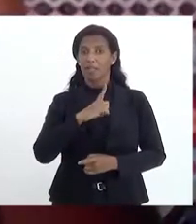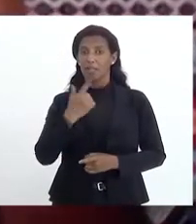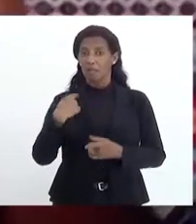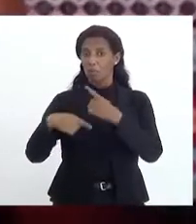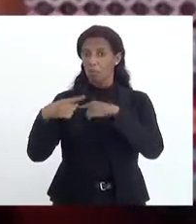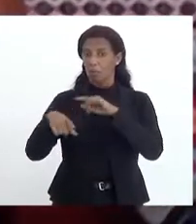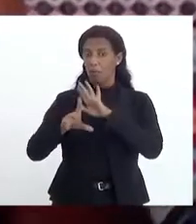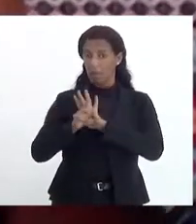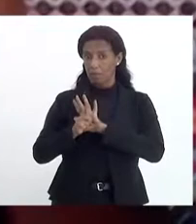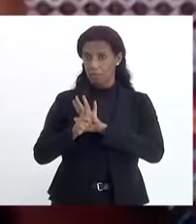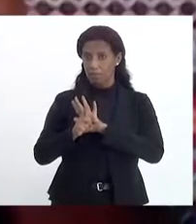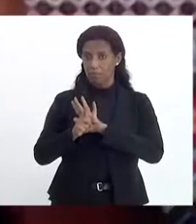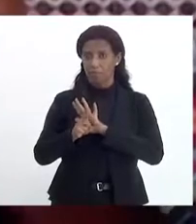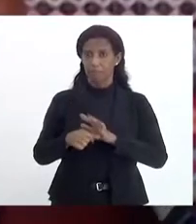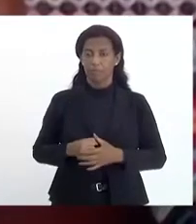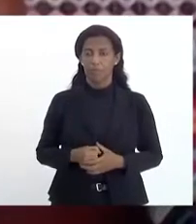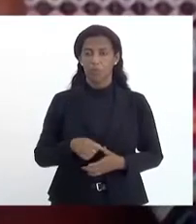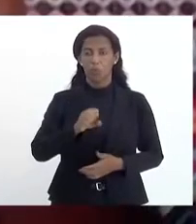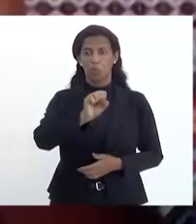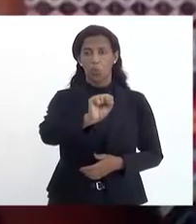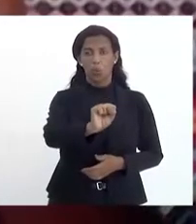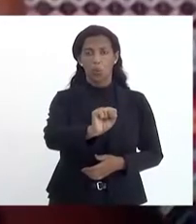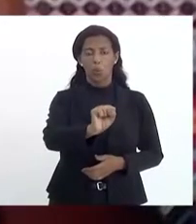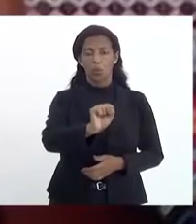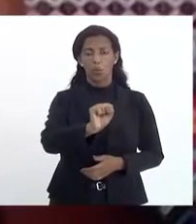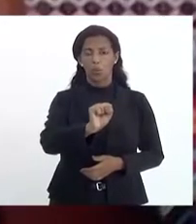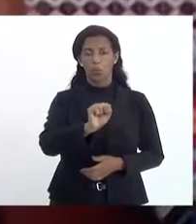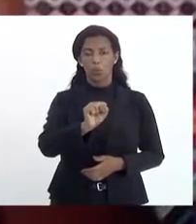lei, a Lei